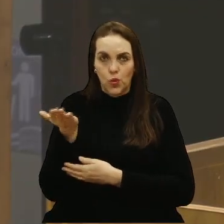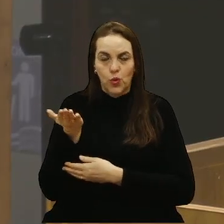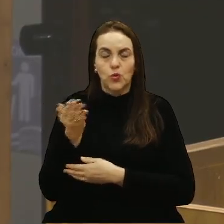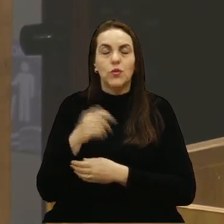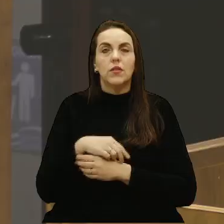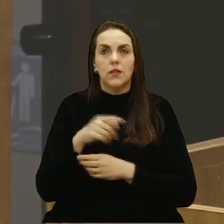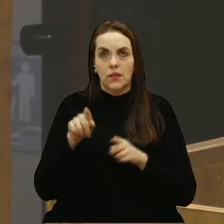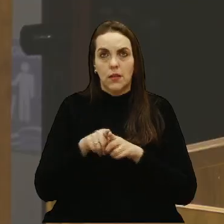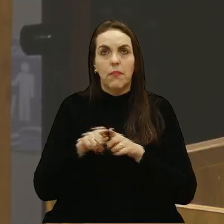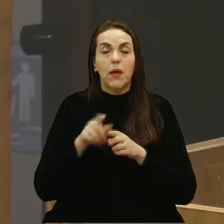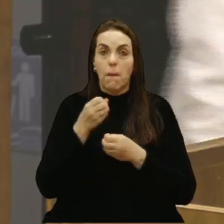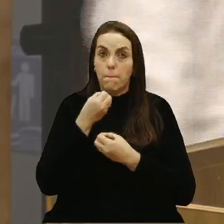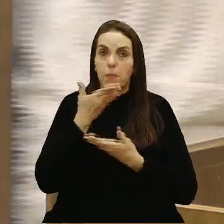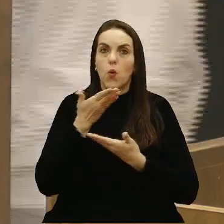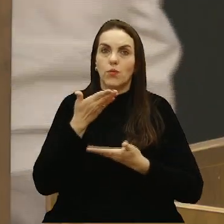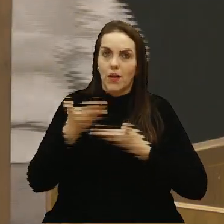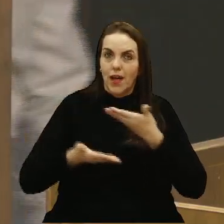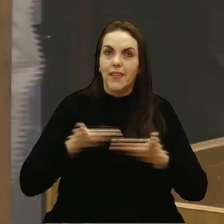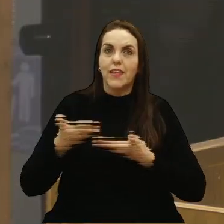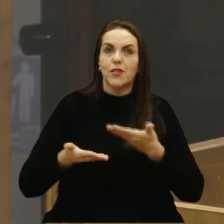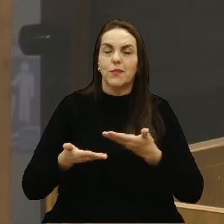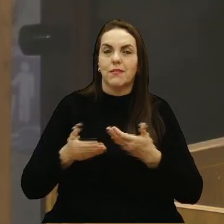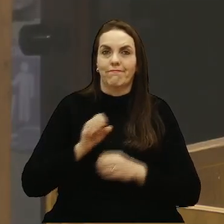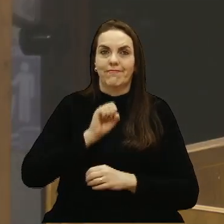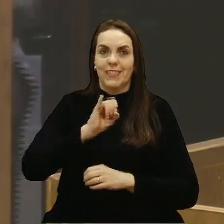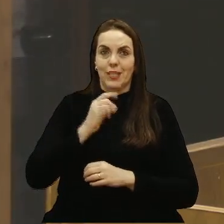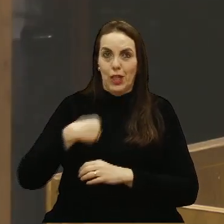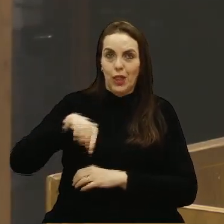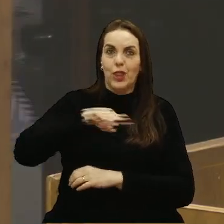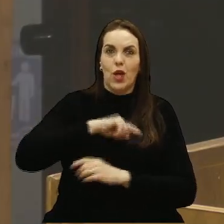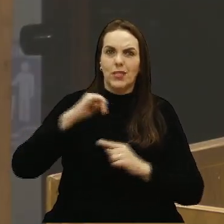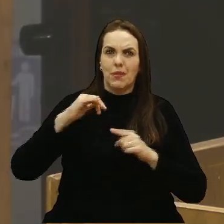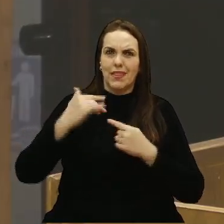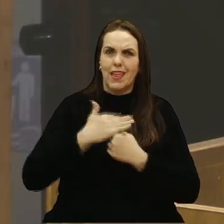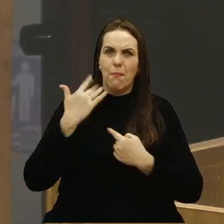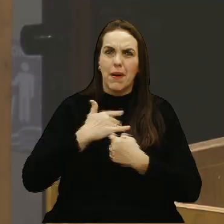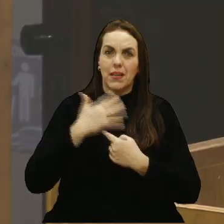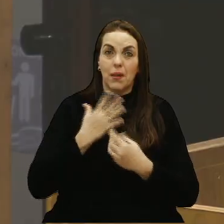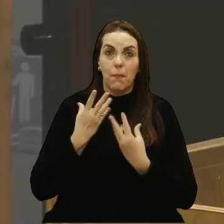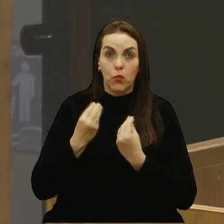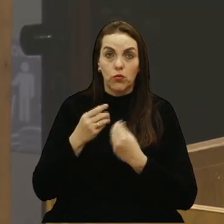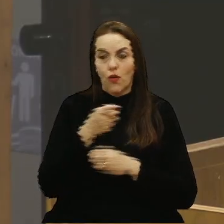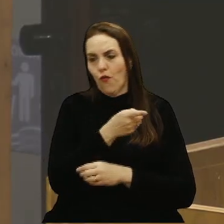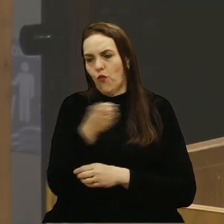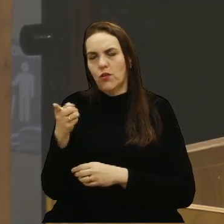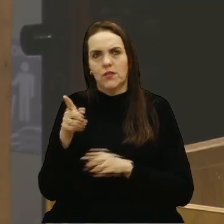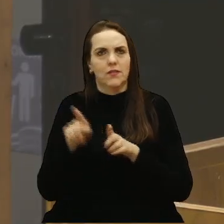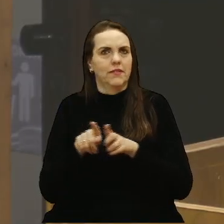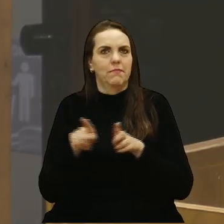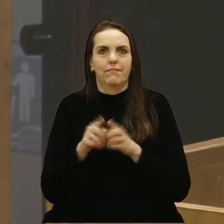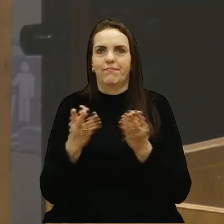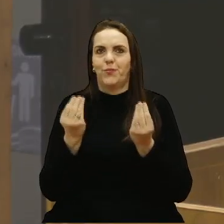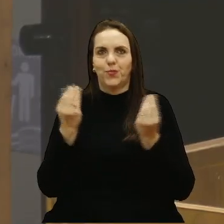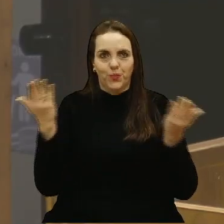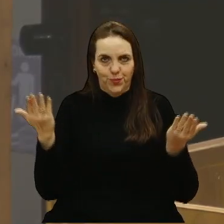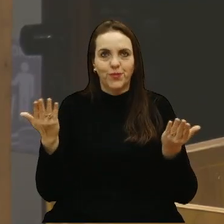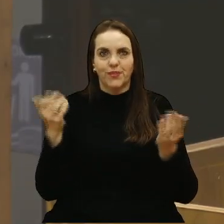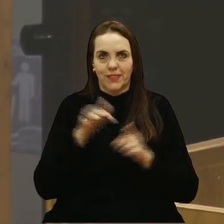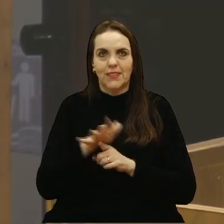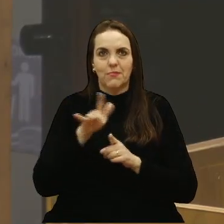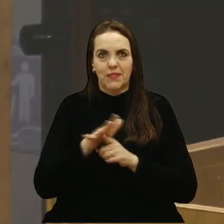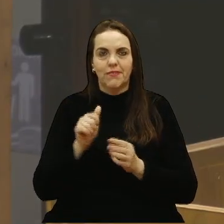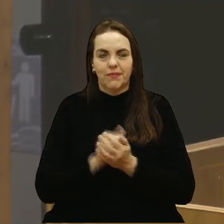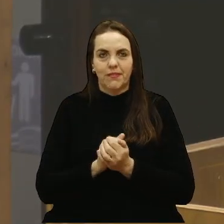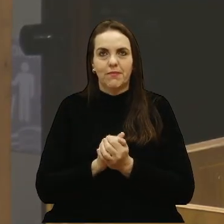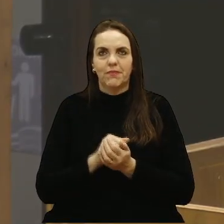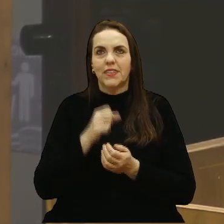procuram dar um bom atendimento, porque se nós somos muito demandados, com certeza os senhores não são menos demandados. Quem fala o contrário